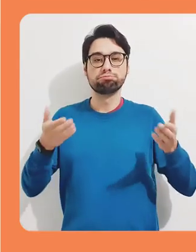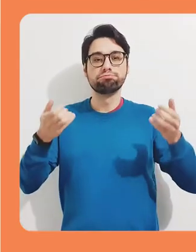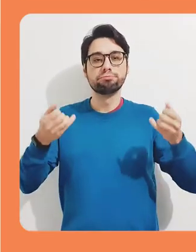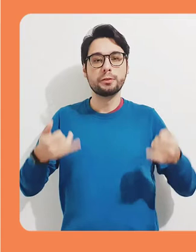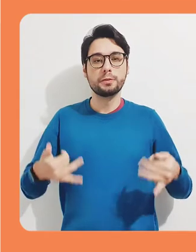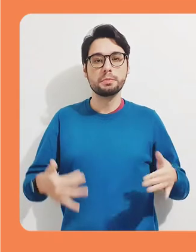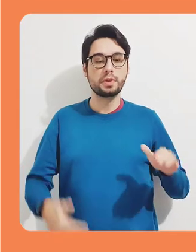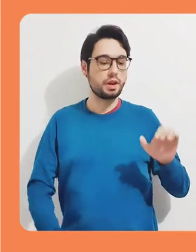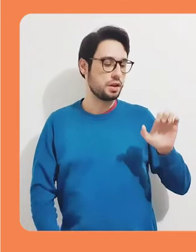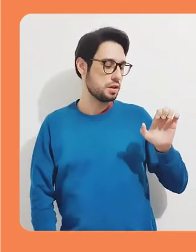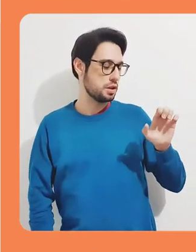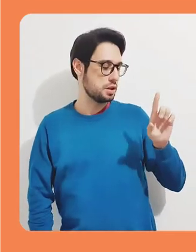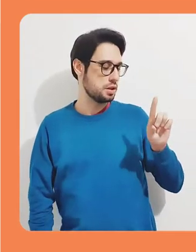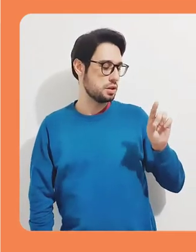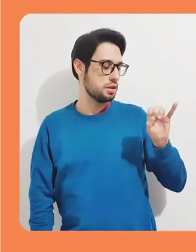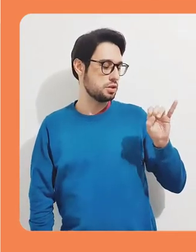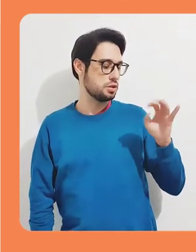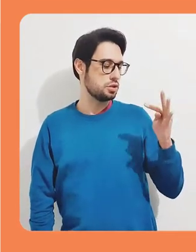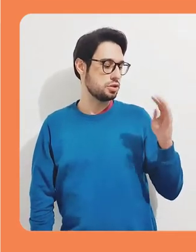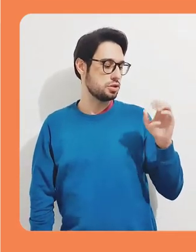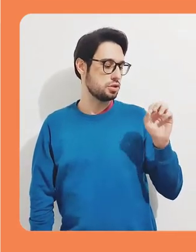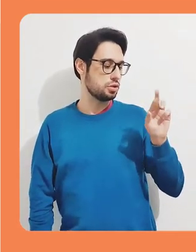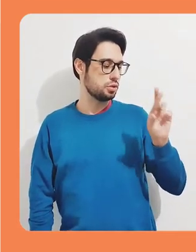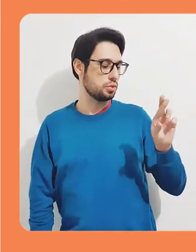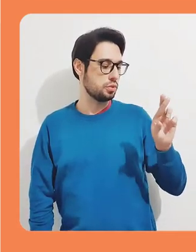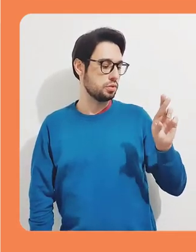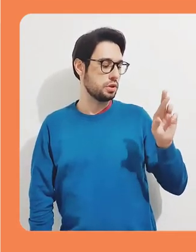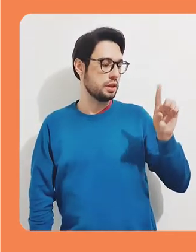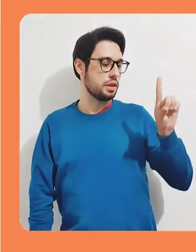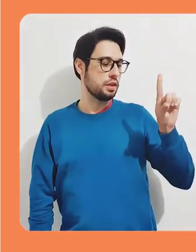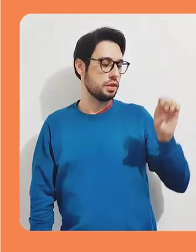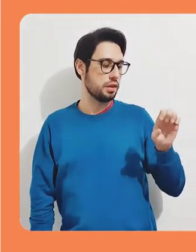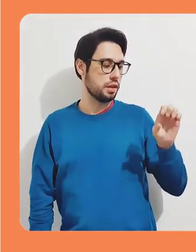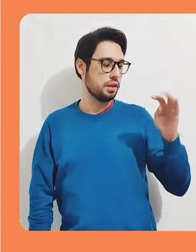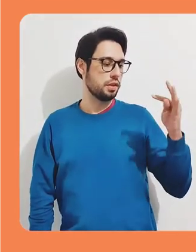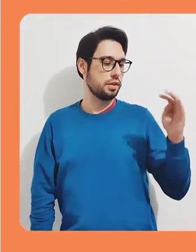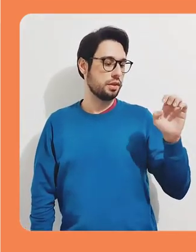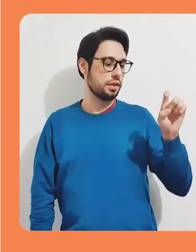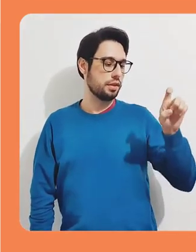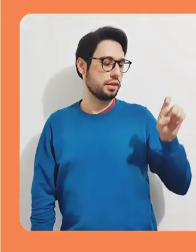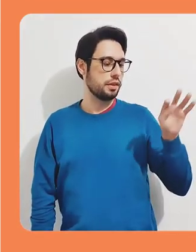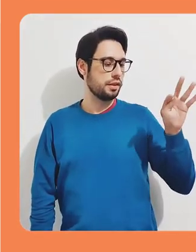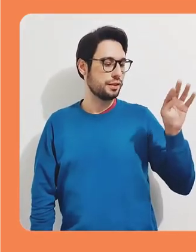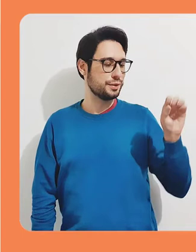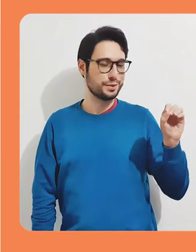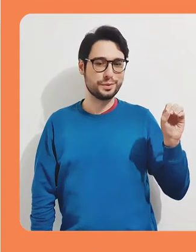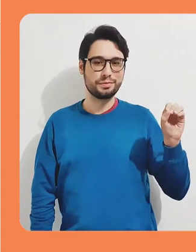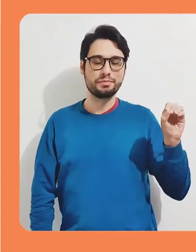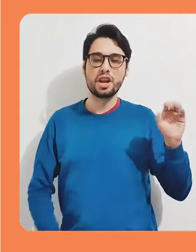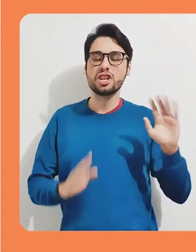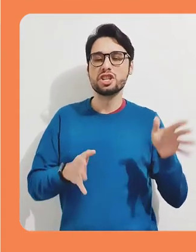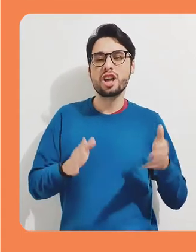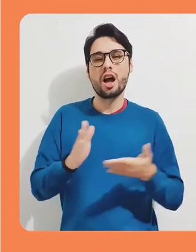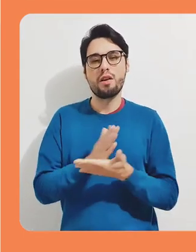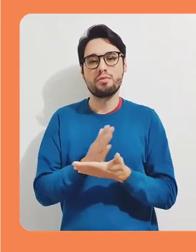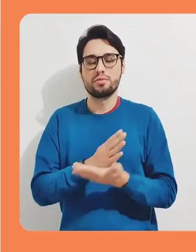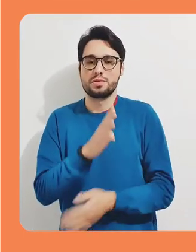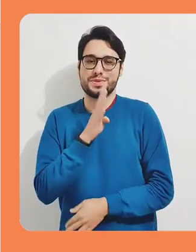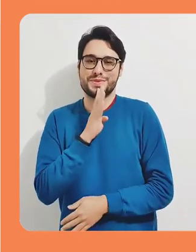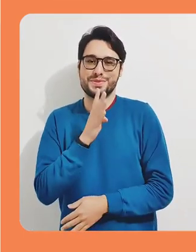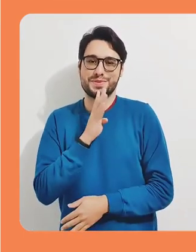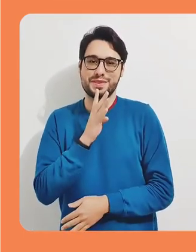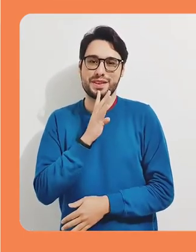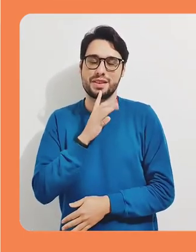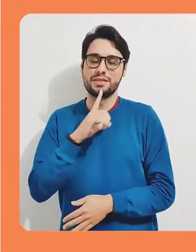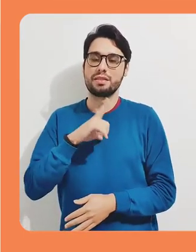Nesse vídeo nós falaremos sobre o editor de textos do Moodle. Nós já encontramos ele em outros vídeos. Vocês já